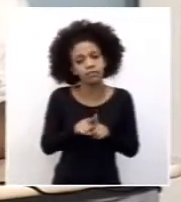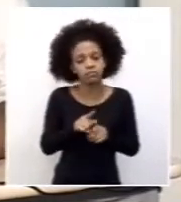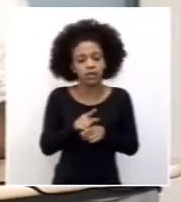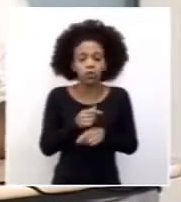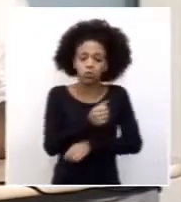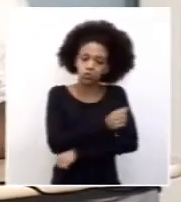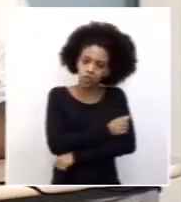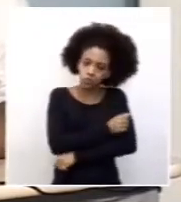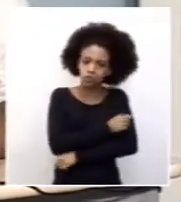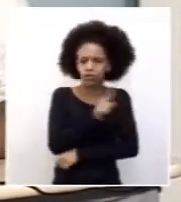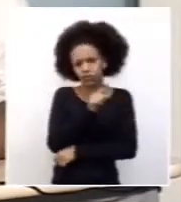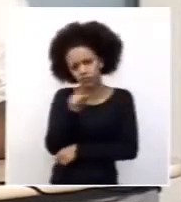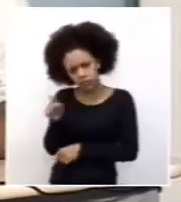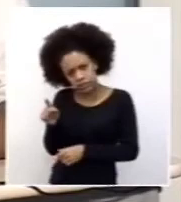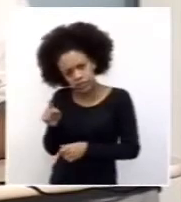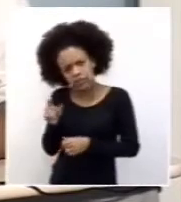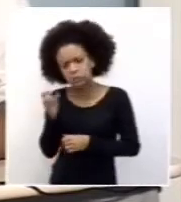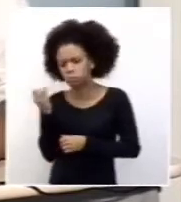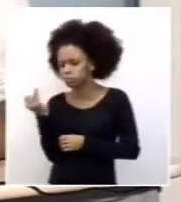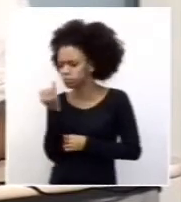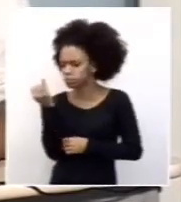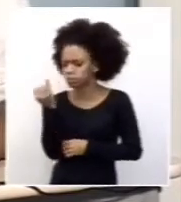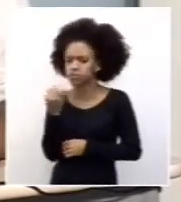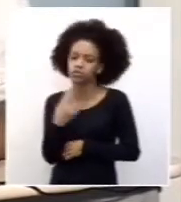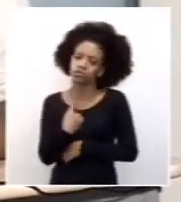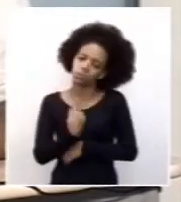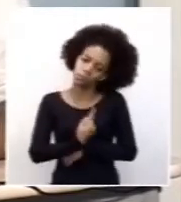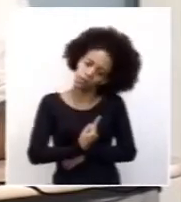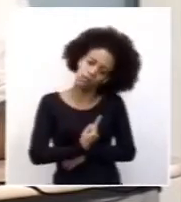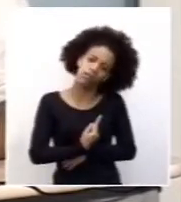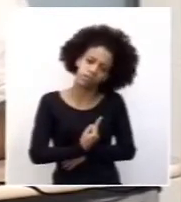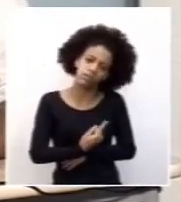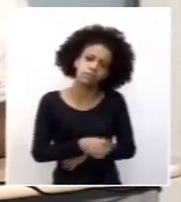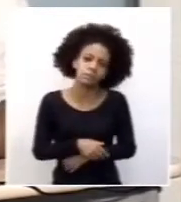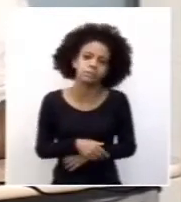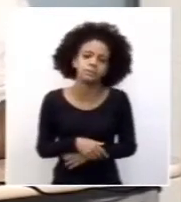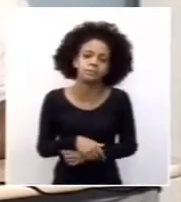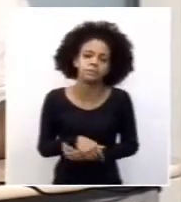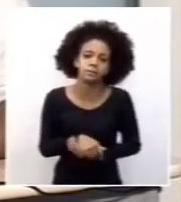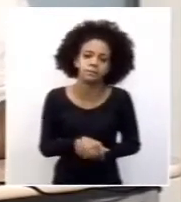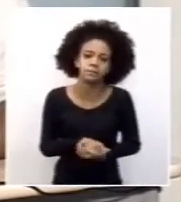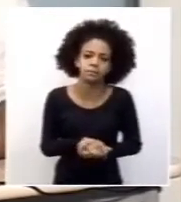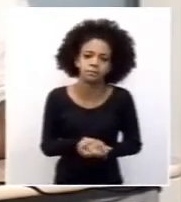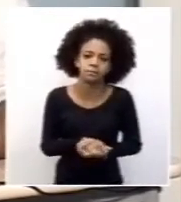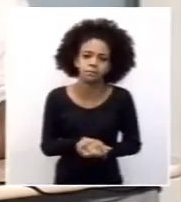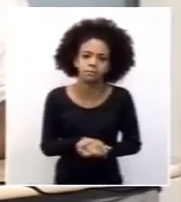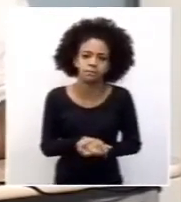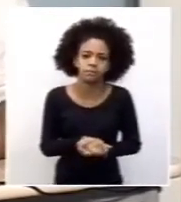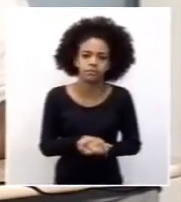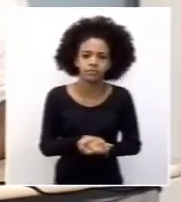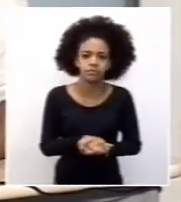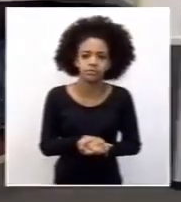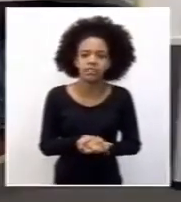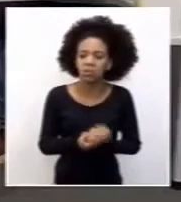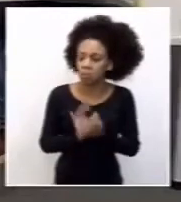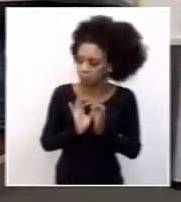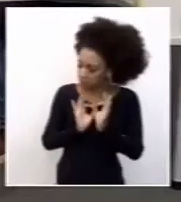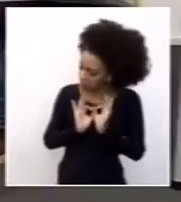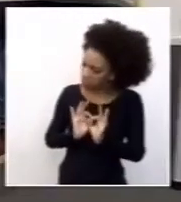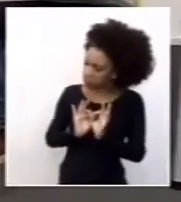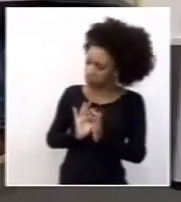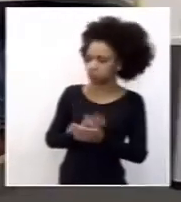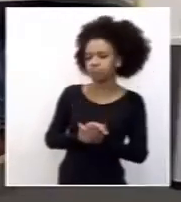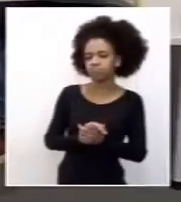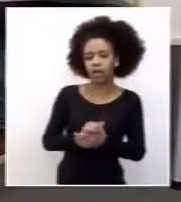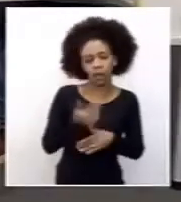alunos, vocês são imprescindíveis e importantíssimos para nós. Tá? Perfeito, né?